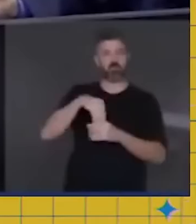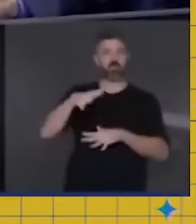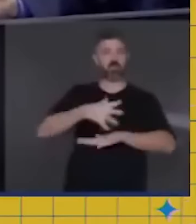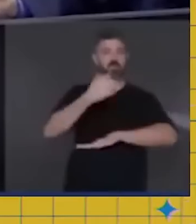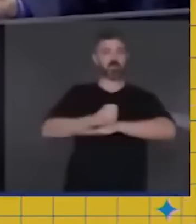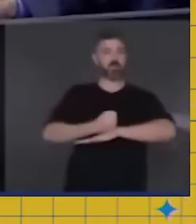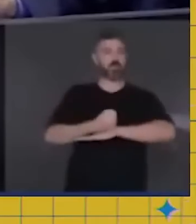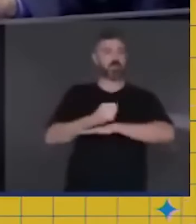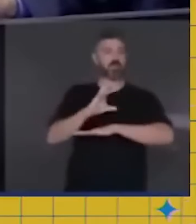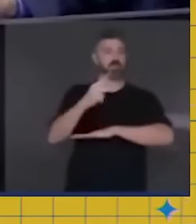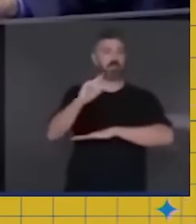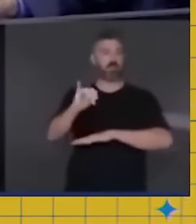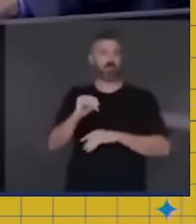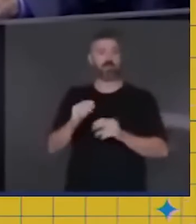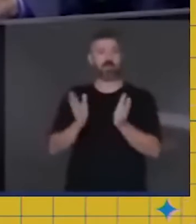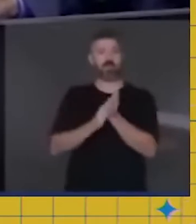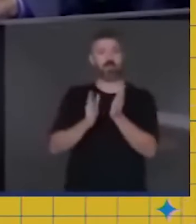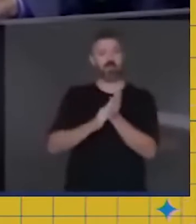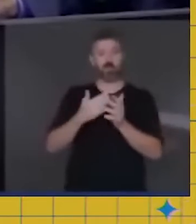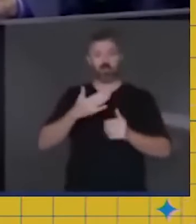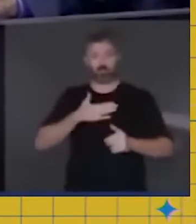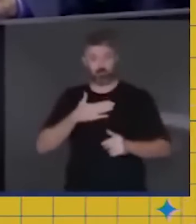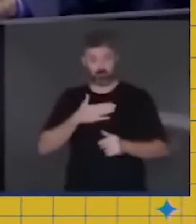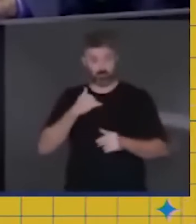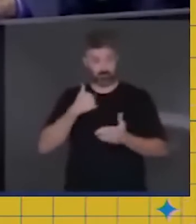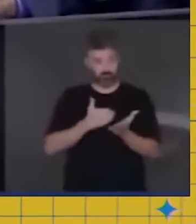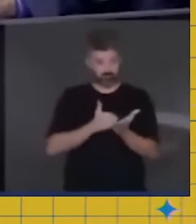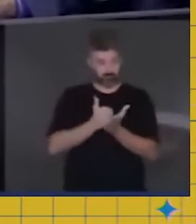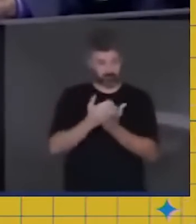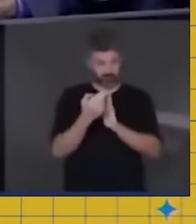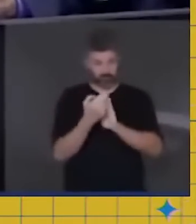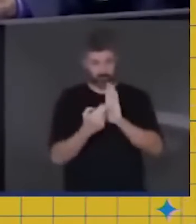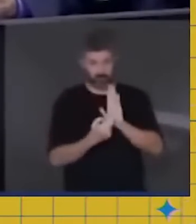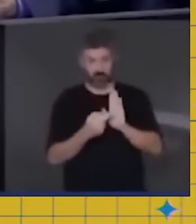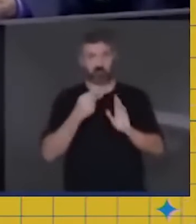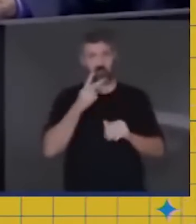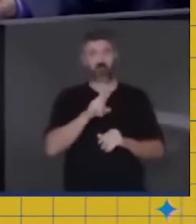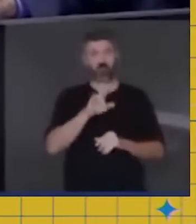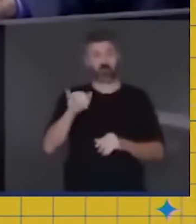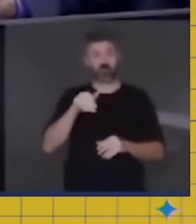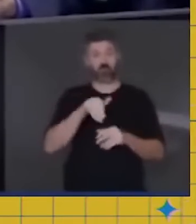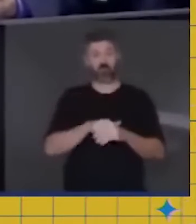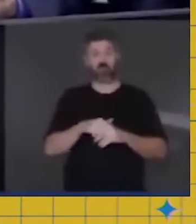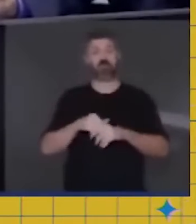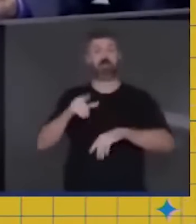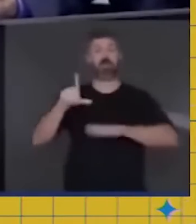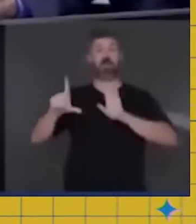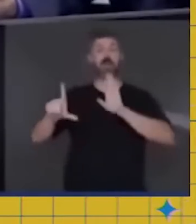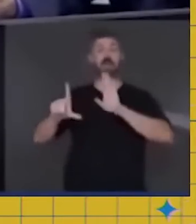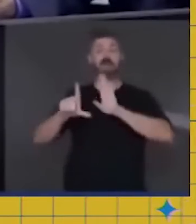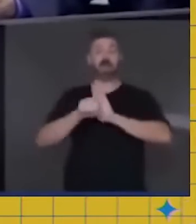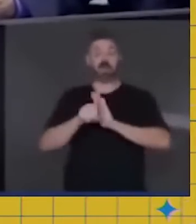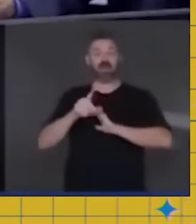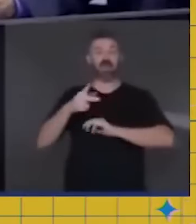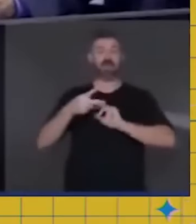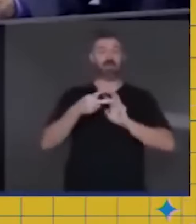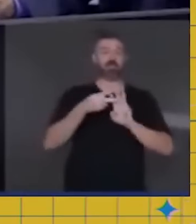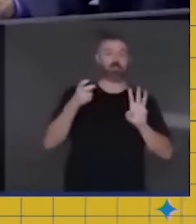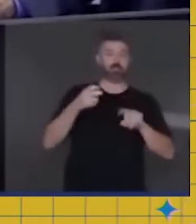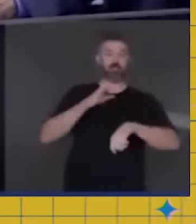vocês não podem me aplaudir quando eu cumpro o Regimento e disse que faltaria o Marco temporal se o Supremo pautasse lá